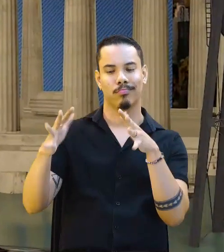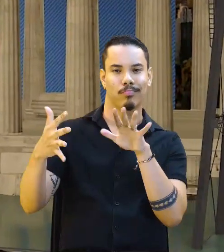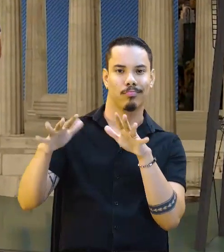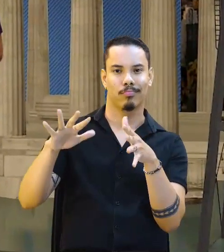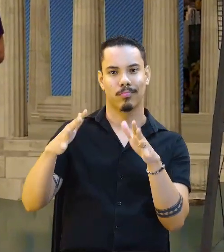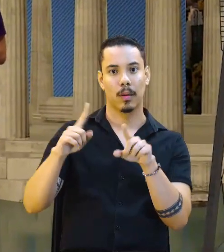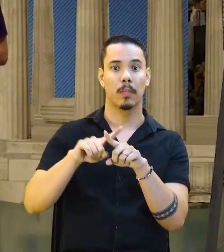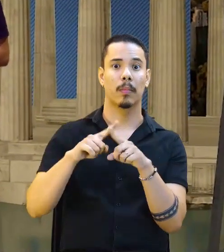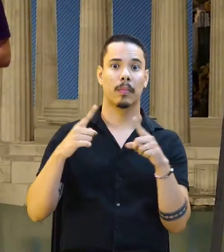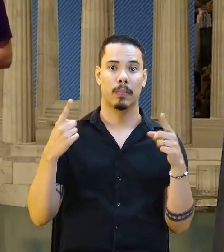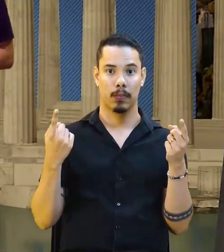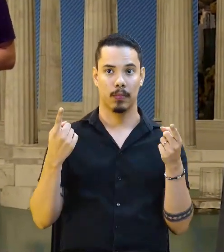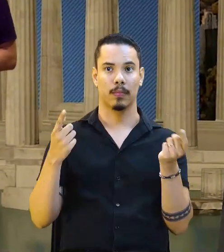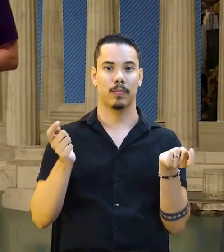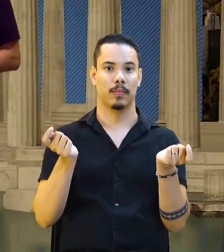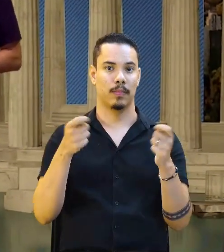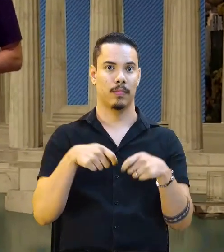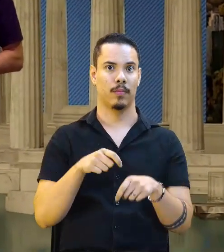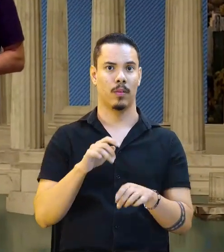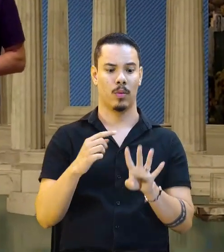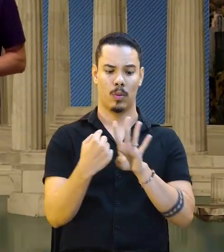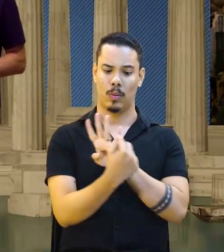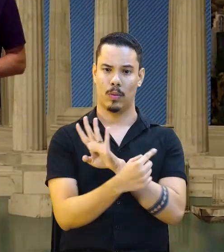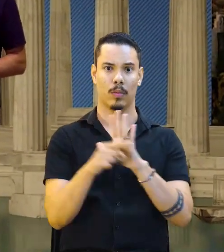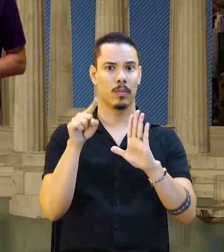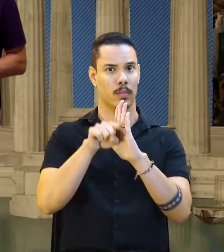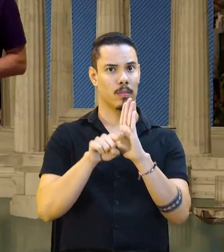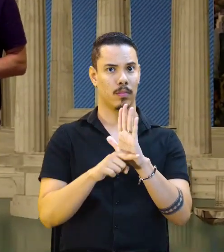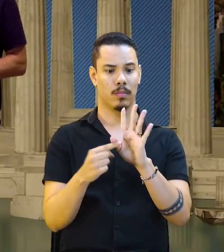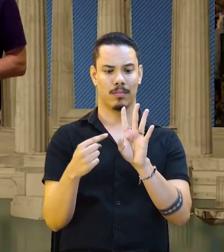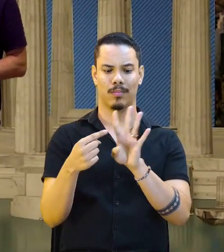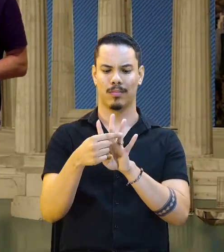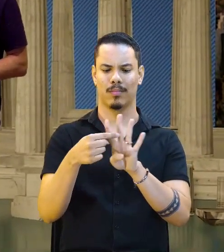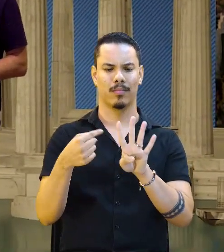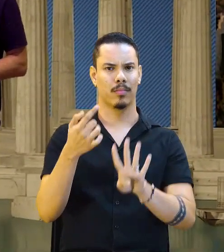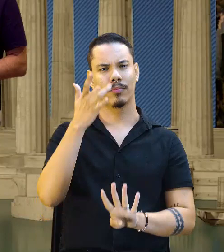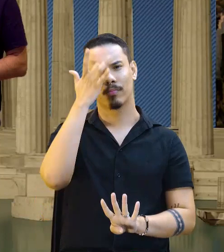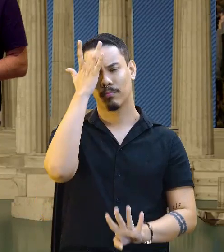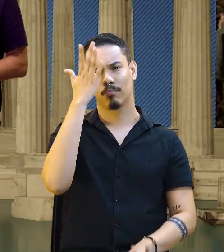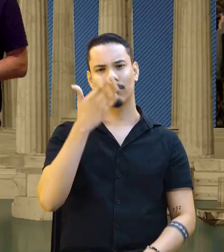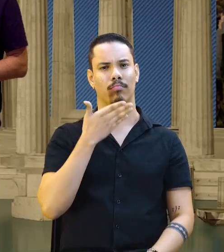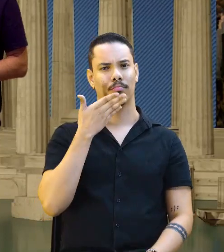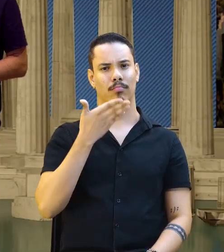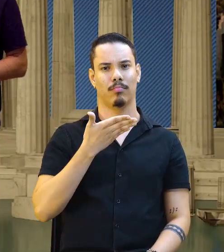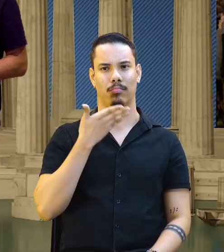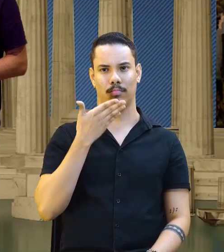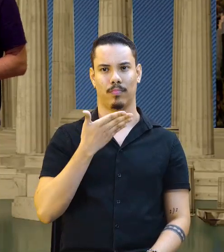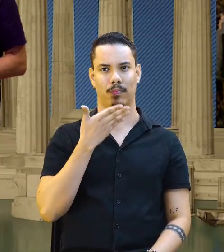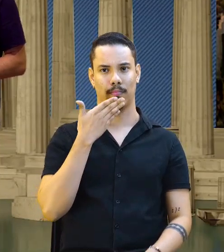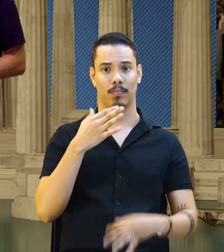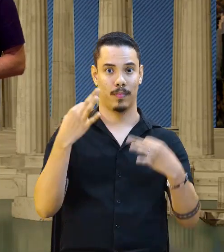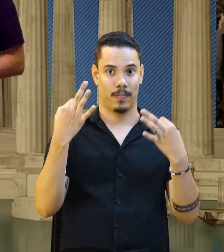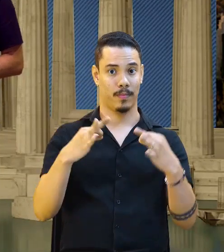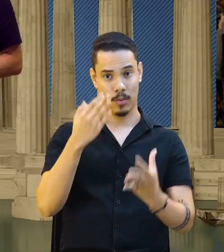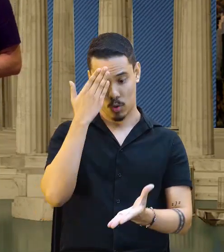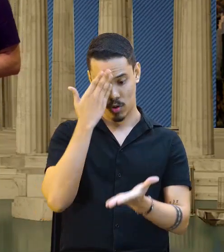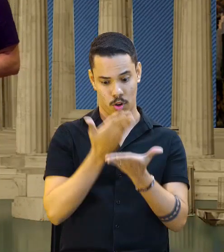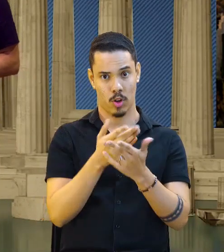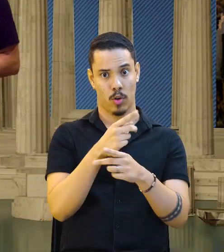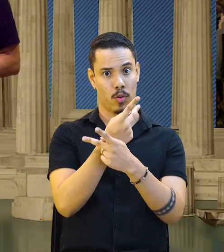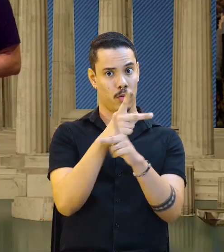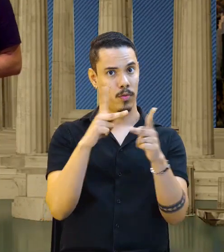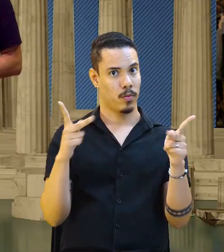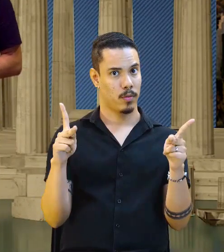mas de quatro questões, acho que três estavam nível fácil, tá? E com certeza acredito em vocês, porque vocês são